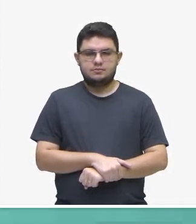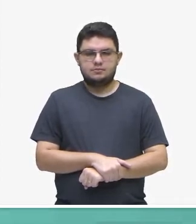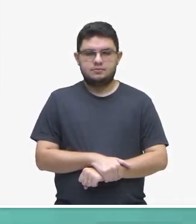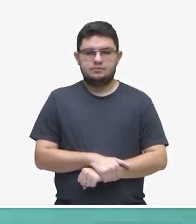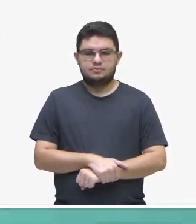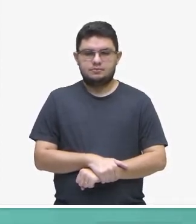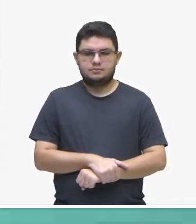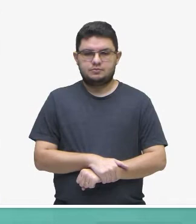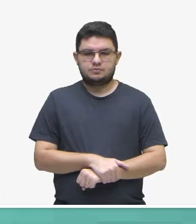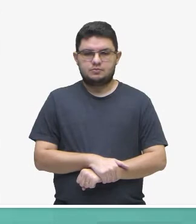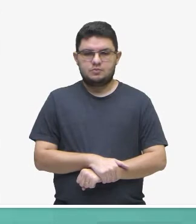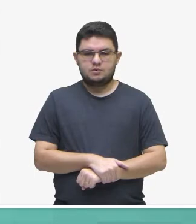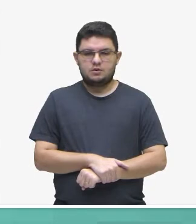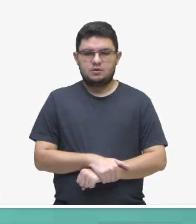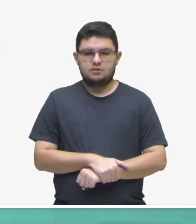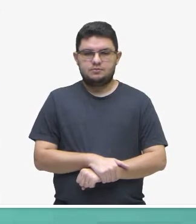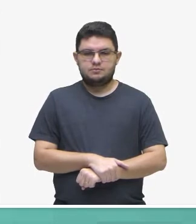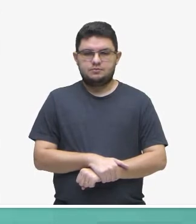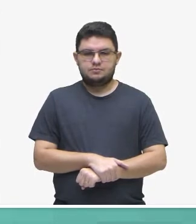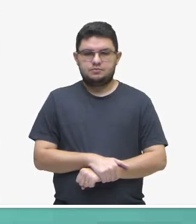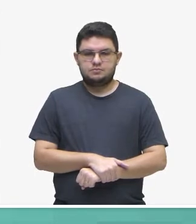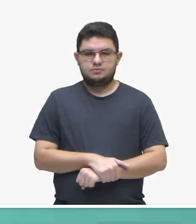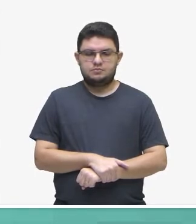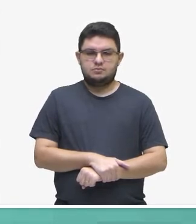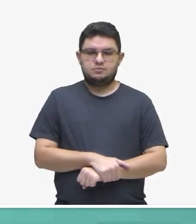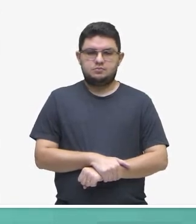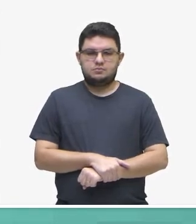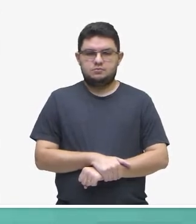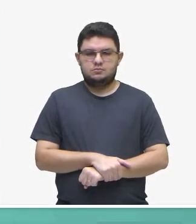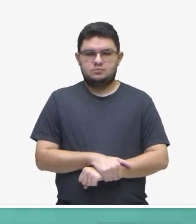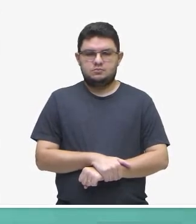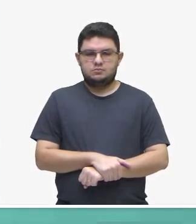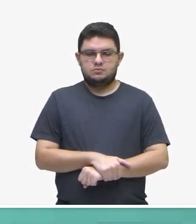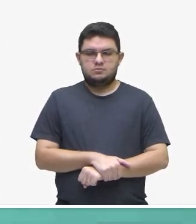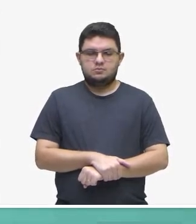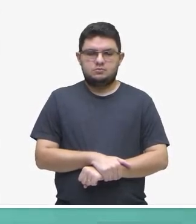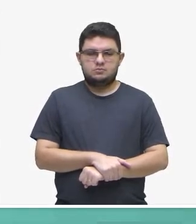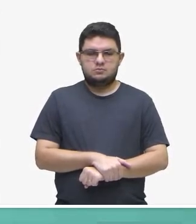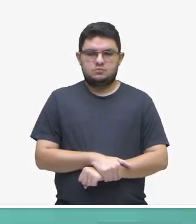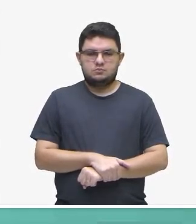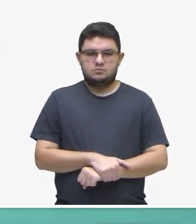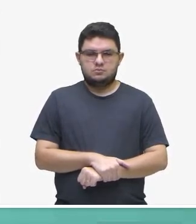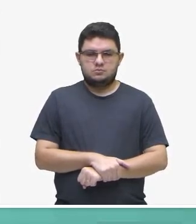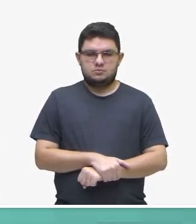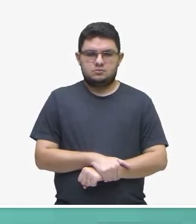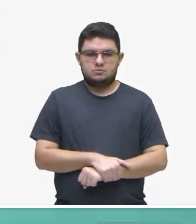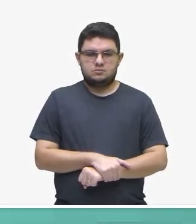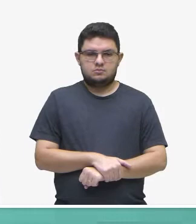evitar problemas pessoais. Drink more water, beber mais água.